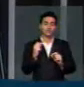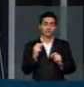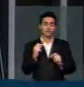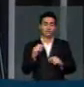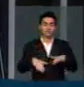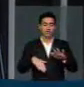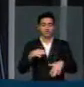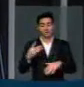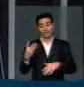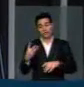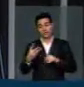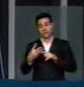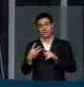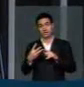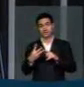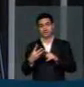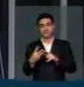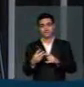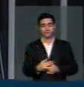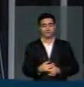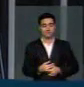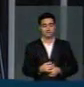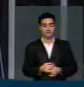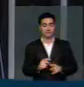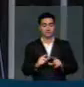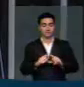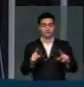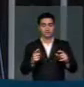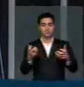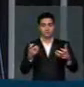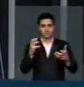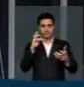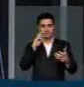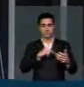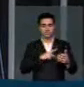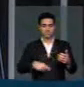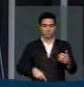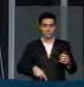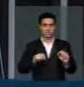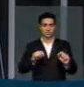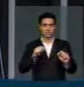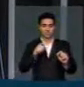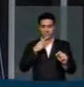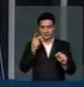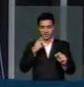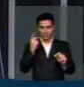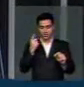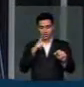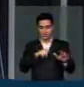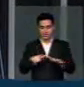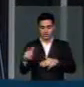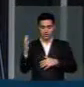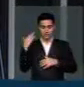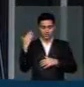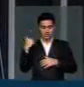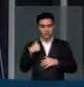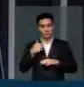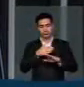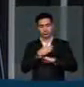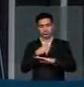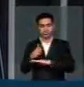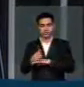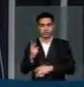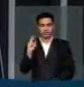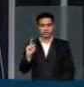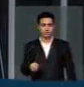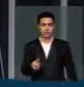o terceiro lugar. Mas eu quero, senhor presidente, dizer que, na semana passada, eu percorri